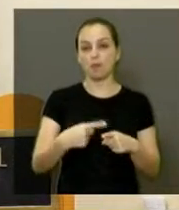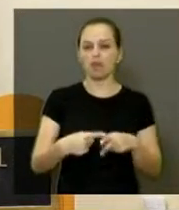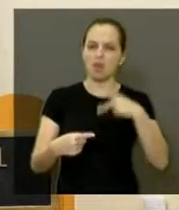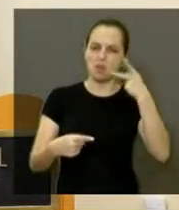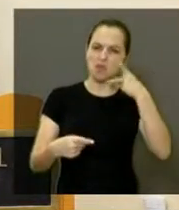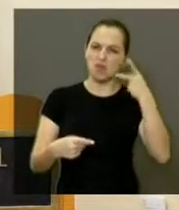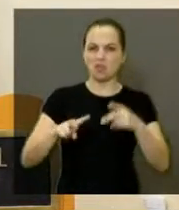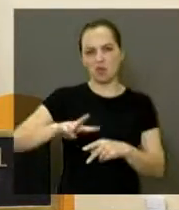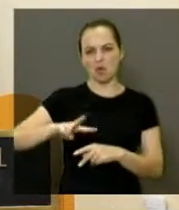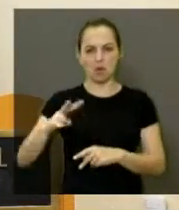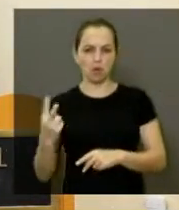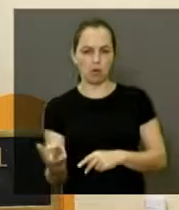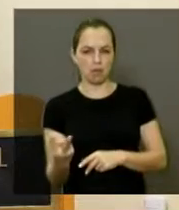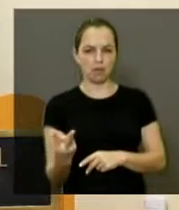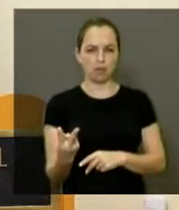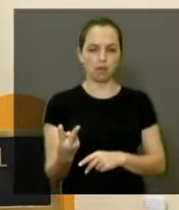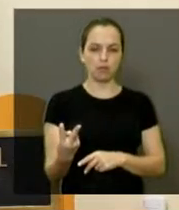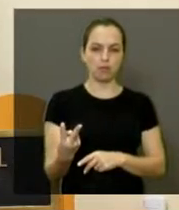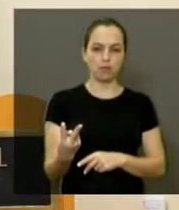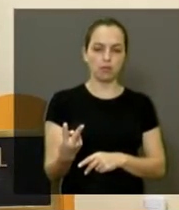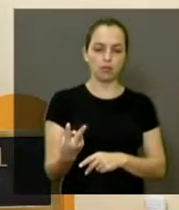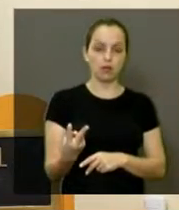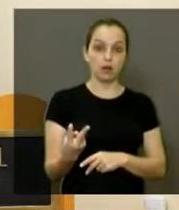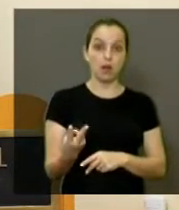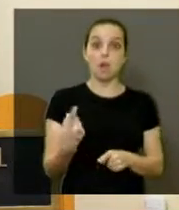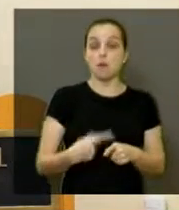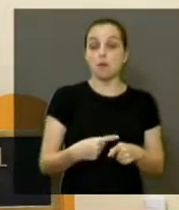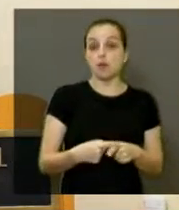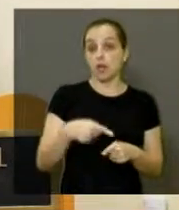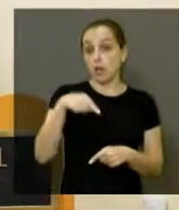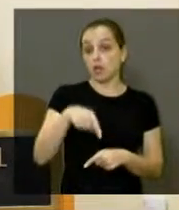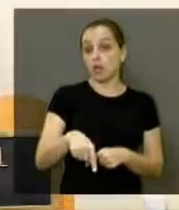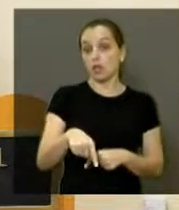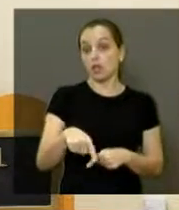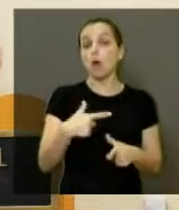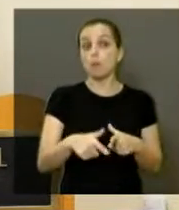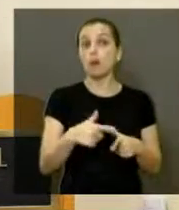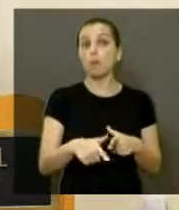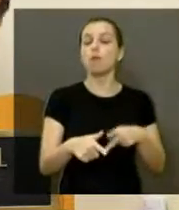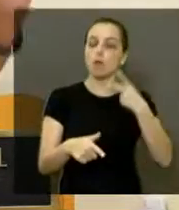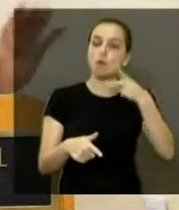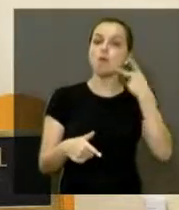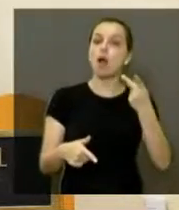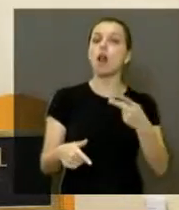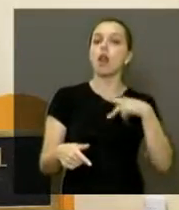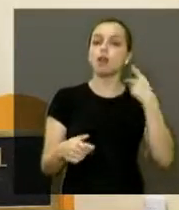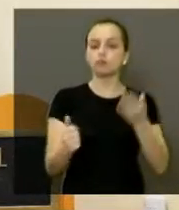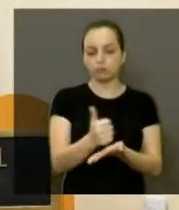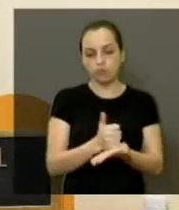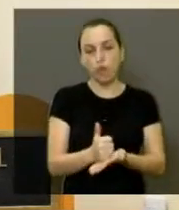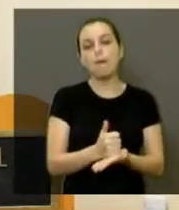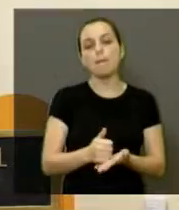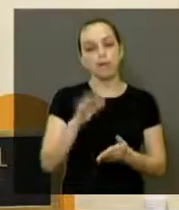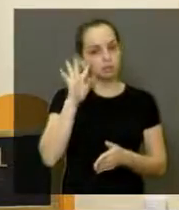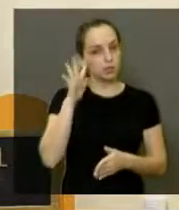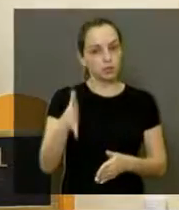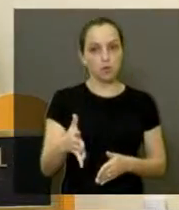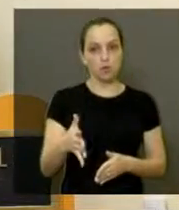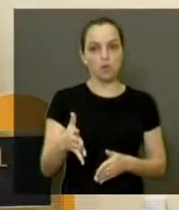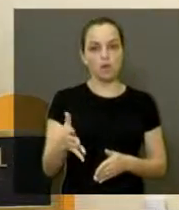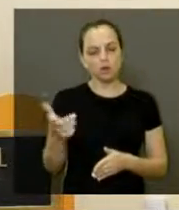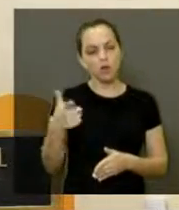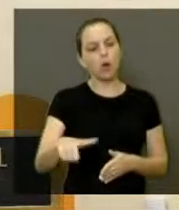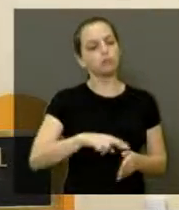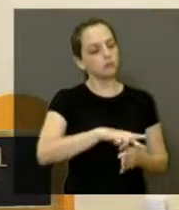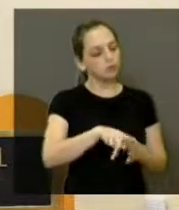dizem da oposição passar. Porque aqui, ó, tem um problema, ó, vamos falar com os vereadores da base para resolver. Tem outra coisa,